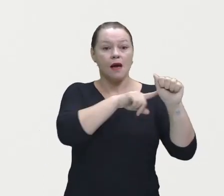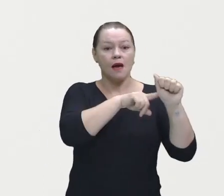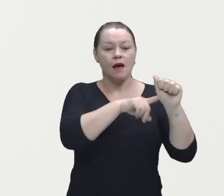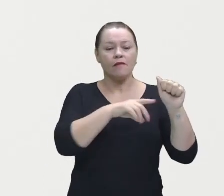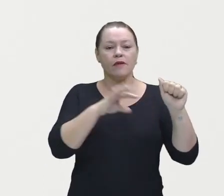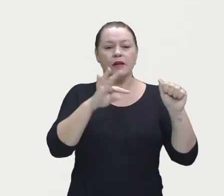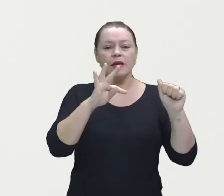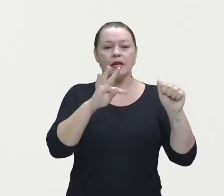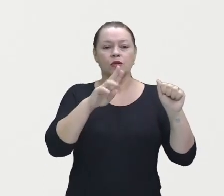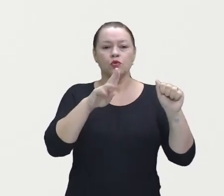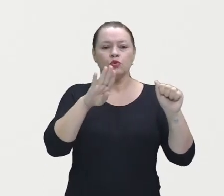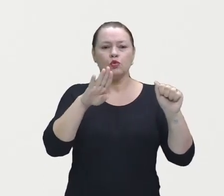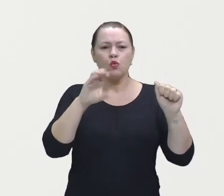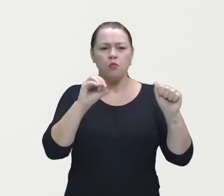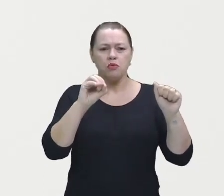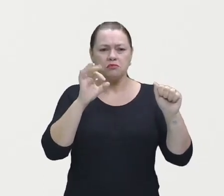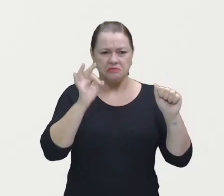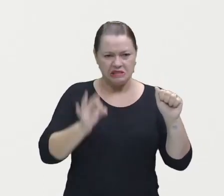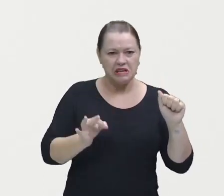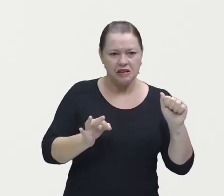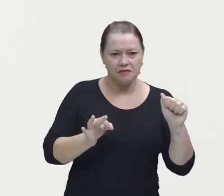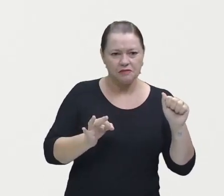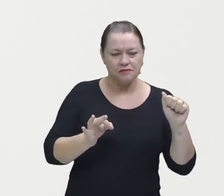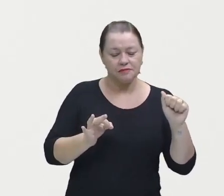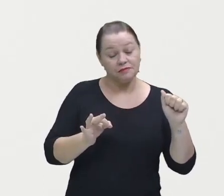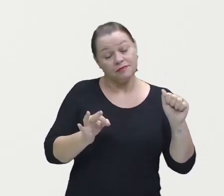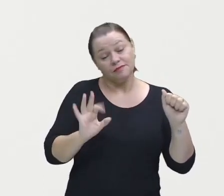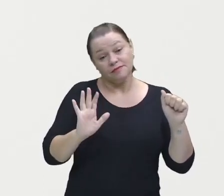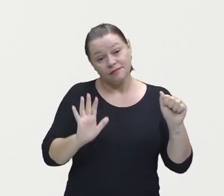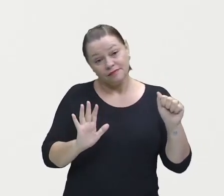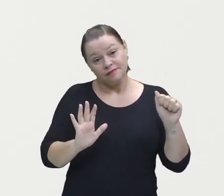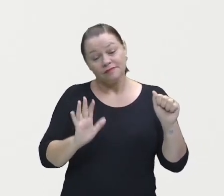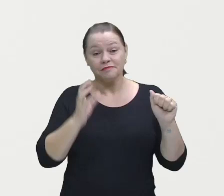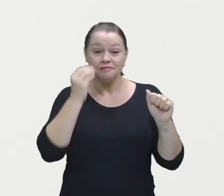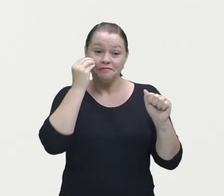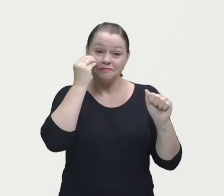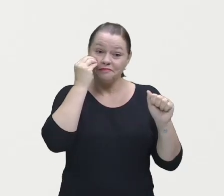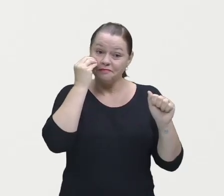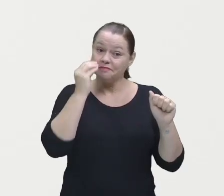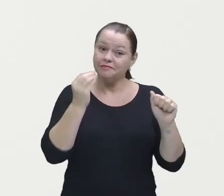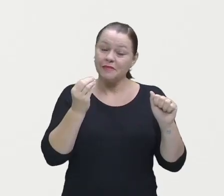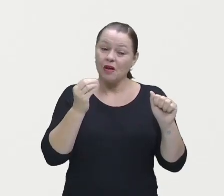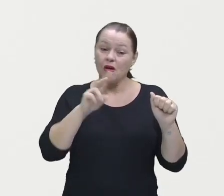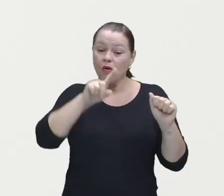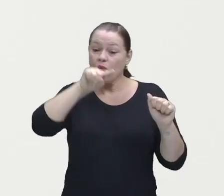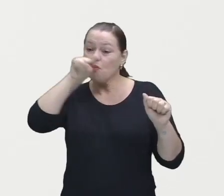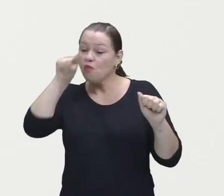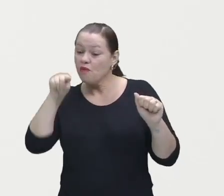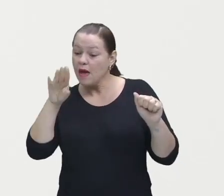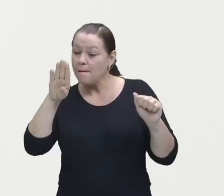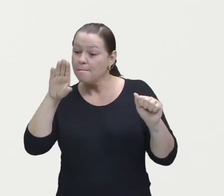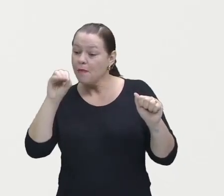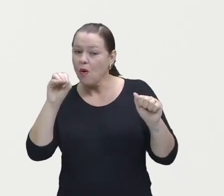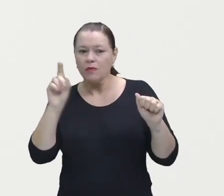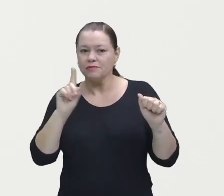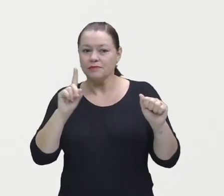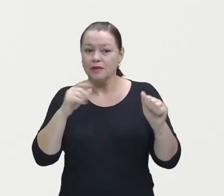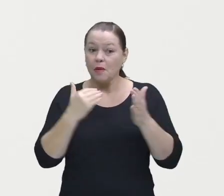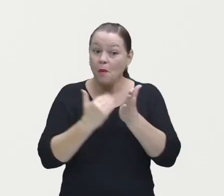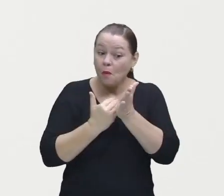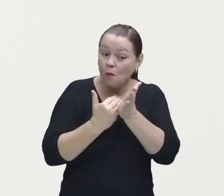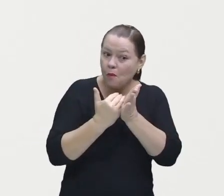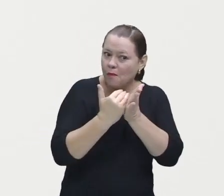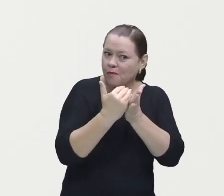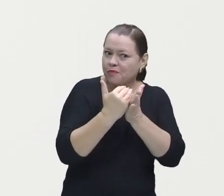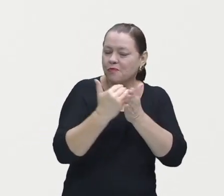letra A diz que é tubo. Olha só, é o finalzinho que é igual. Mas nós queremos o final? Não,